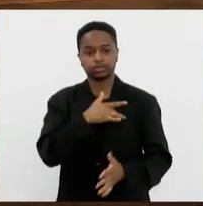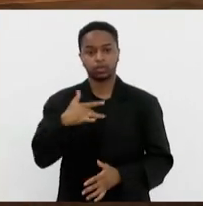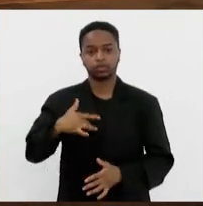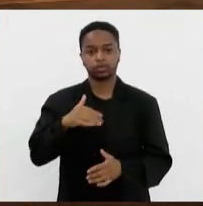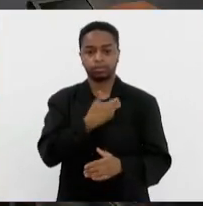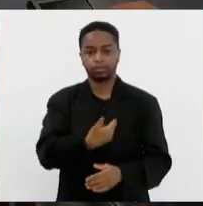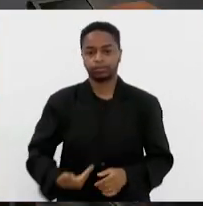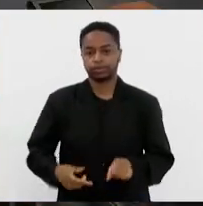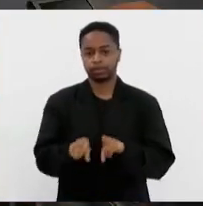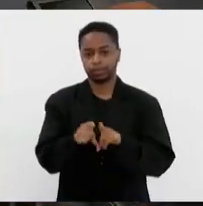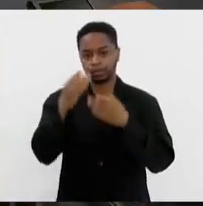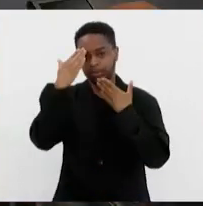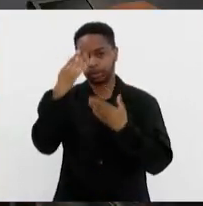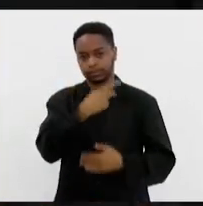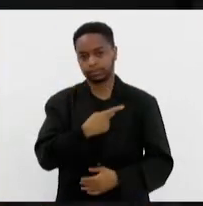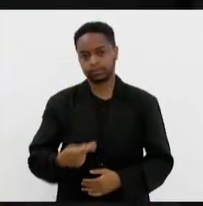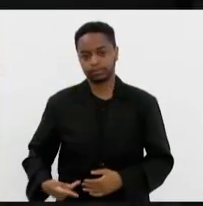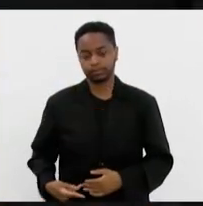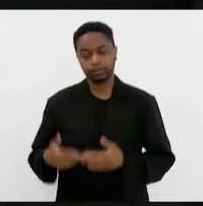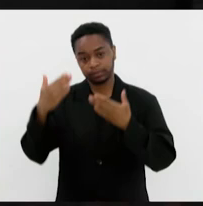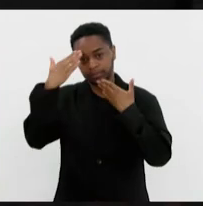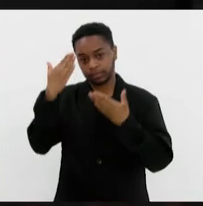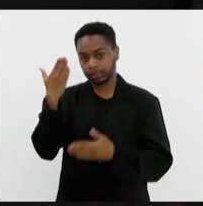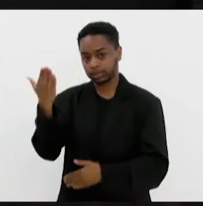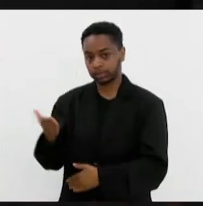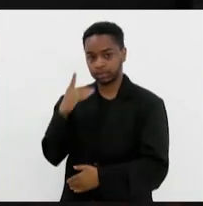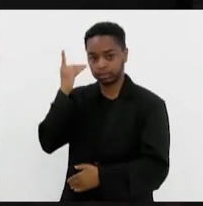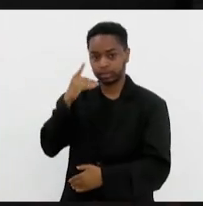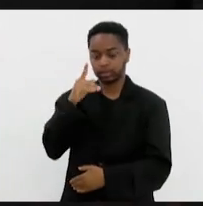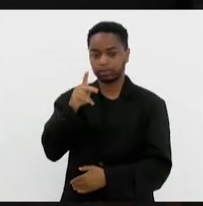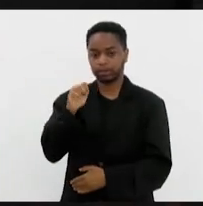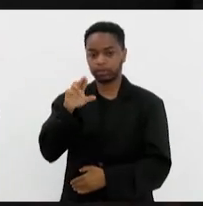presidente. Obrigado, companheiro Pedrão.